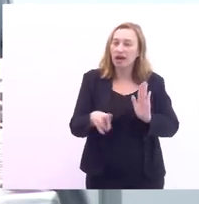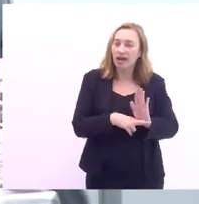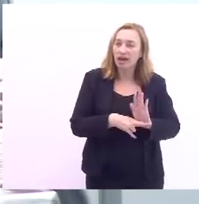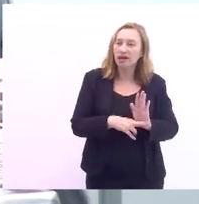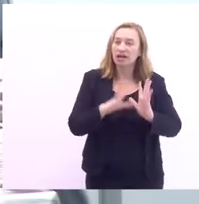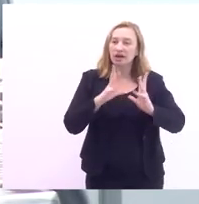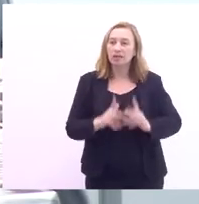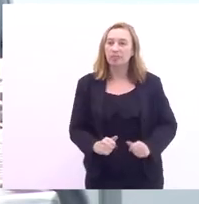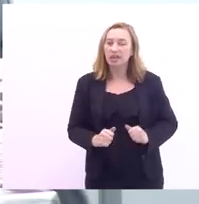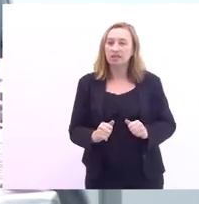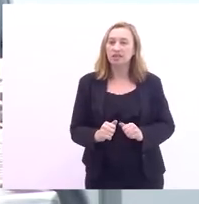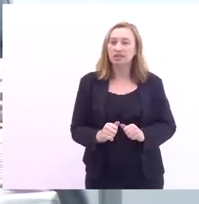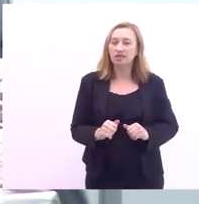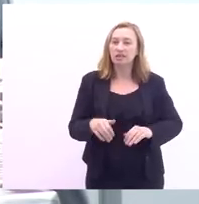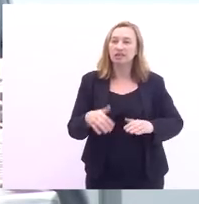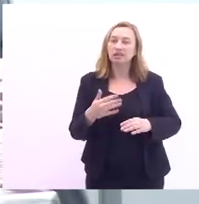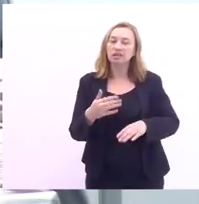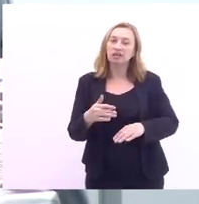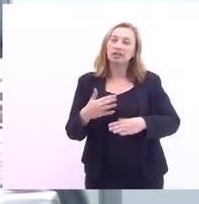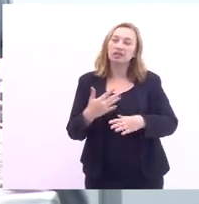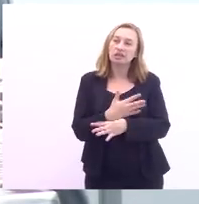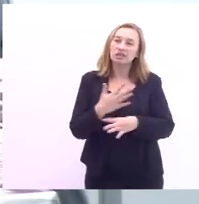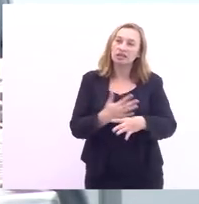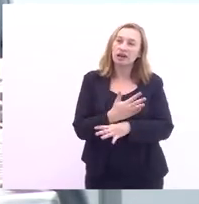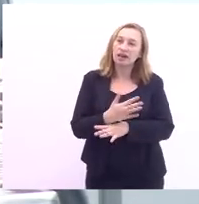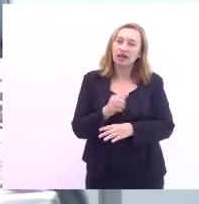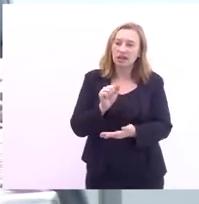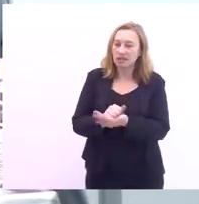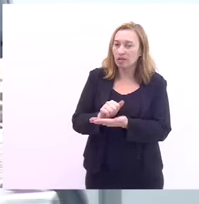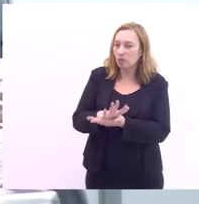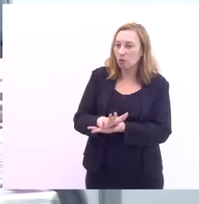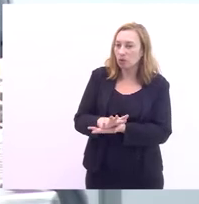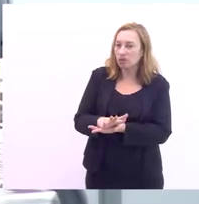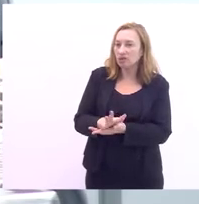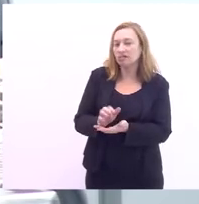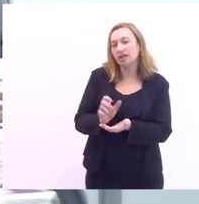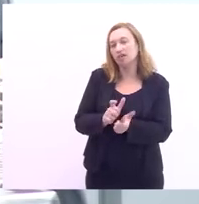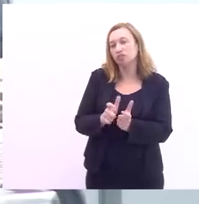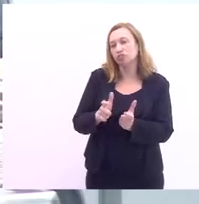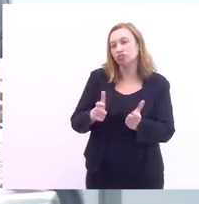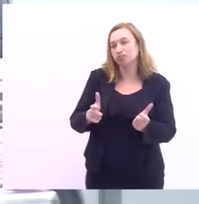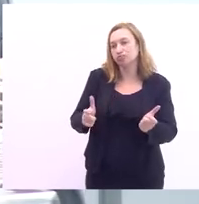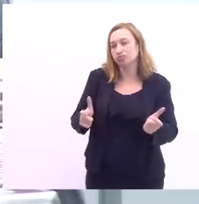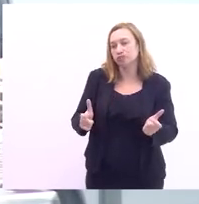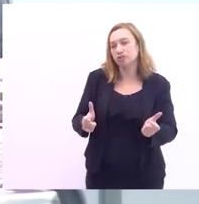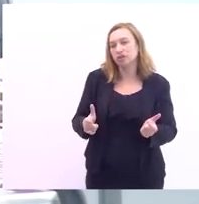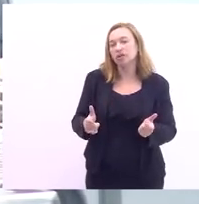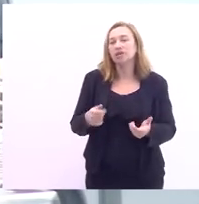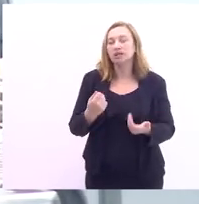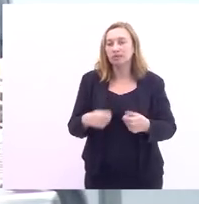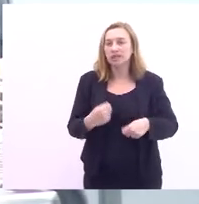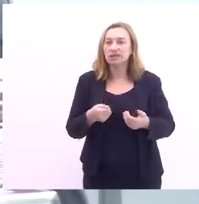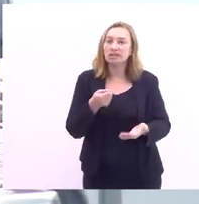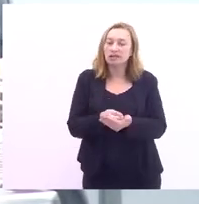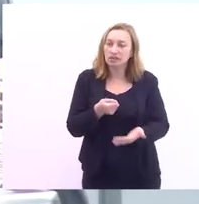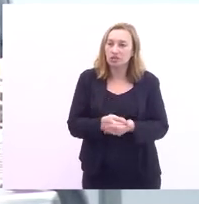está sendo cobrada ali vai se multiplicando, multiplicando, tem que multar sim, porque está desrespeitando o Código de Limpeza Urbana da